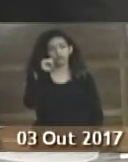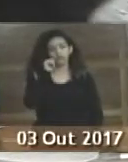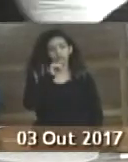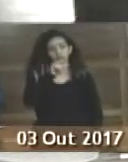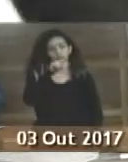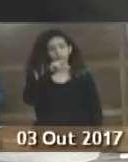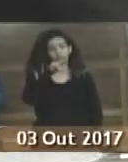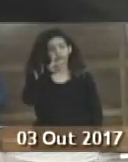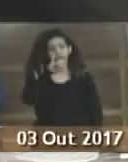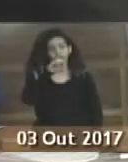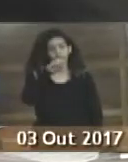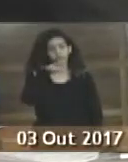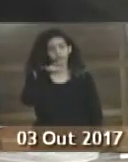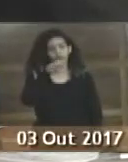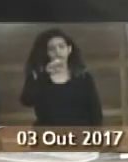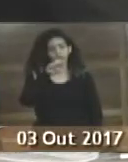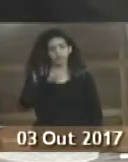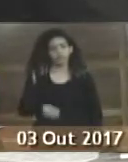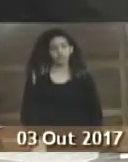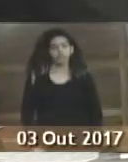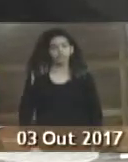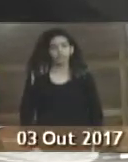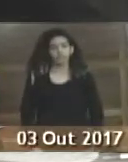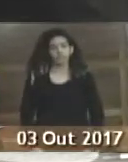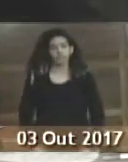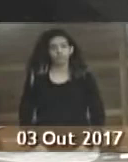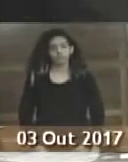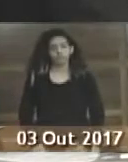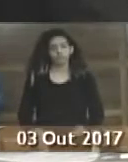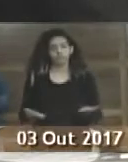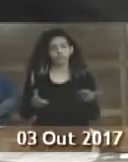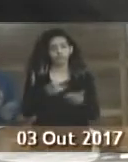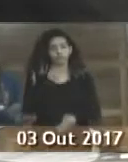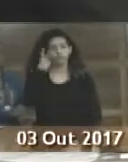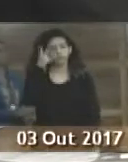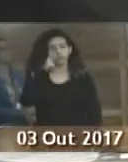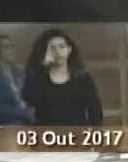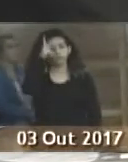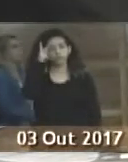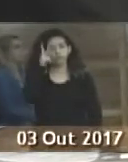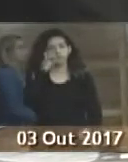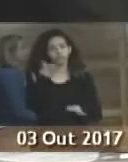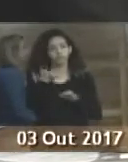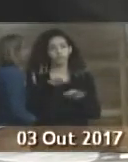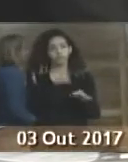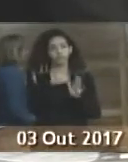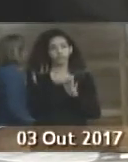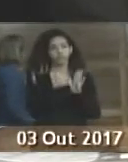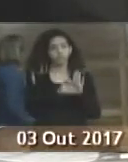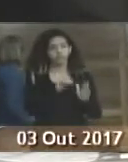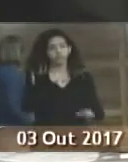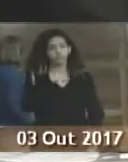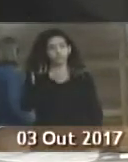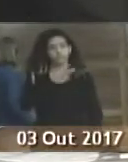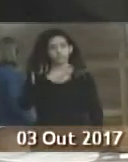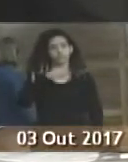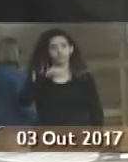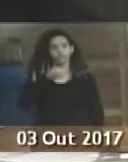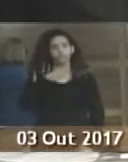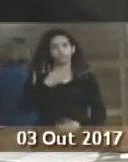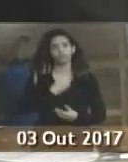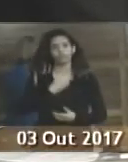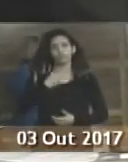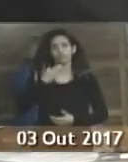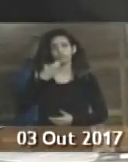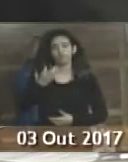senhora Luciane Pereira Raba. Matérias de vereador Camu. Projeto de decreto legislativo número 39/17, concedendo a